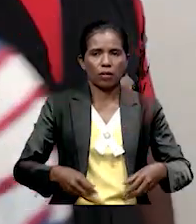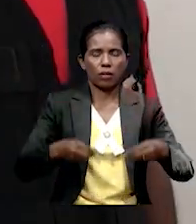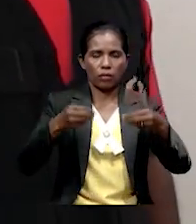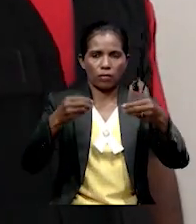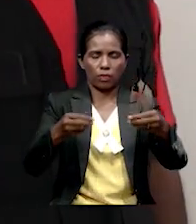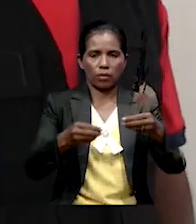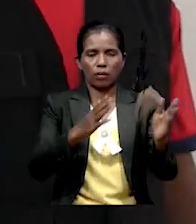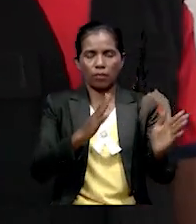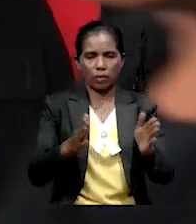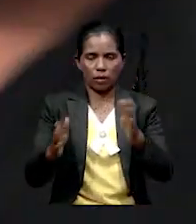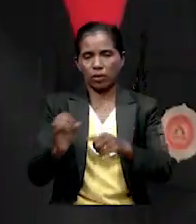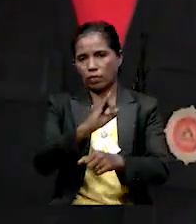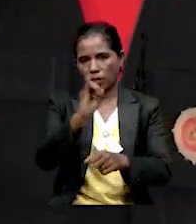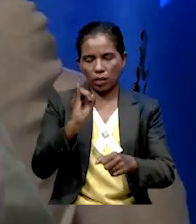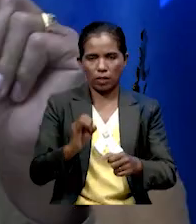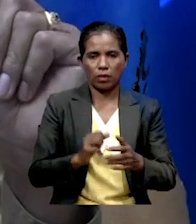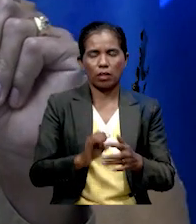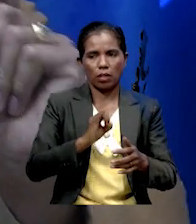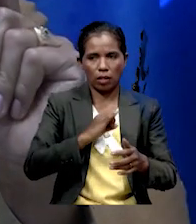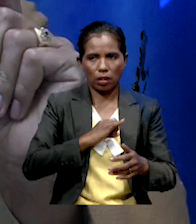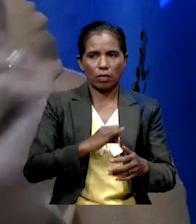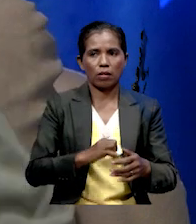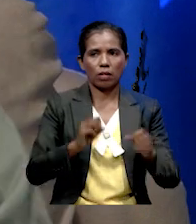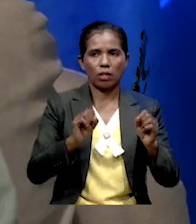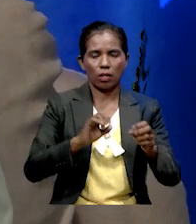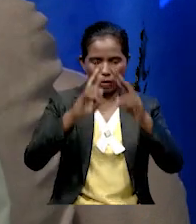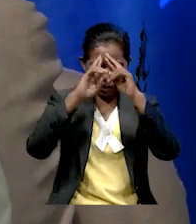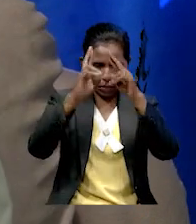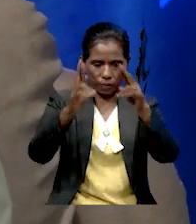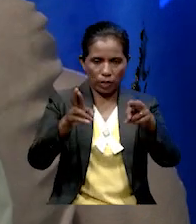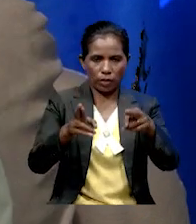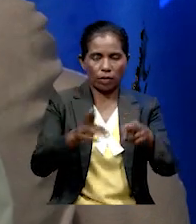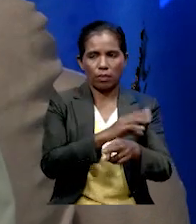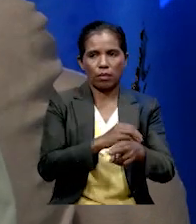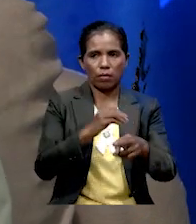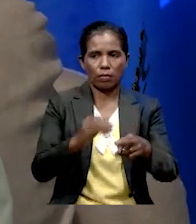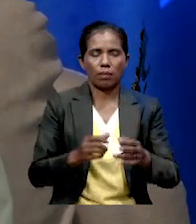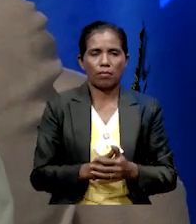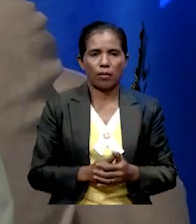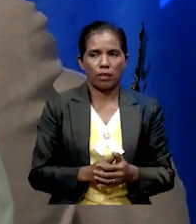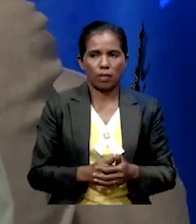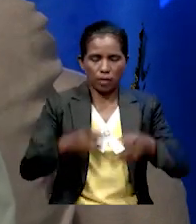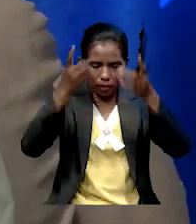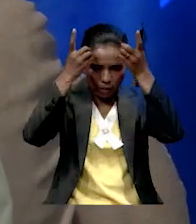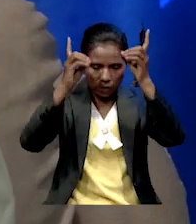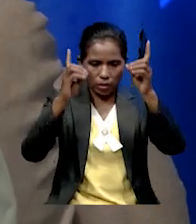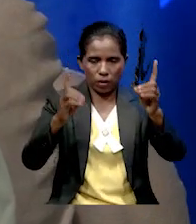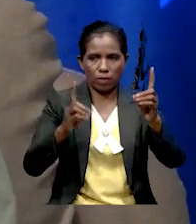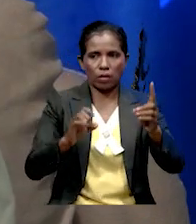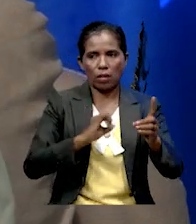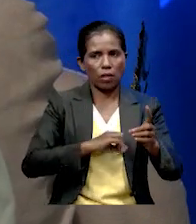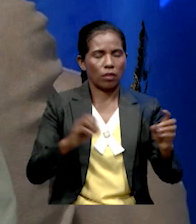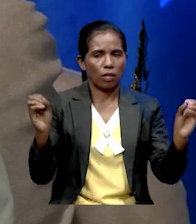abalar o processo de investigação. E há o contexto de ané, ao respeito da língua processo, o princípio de segredo da justiça, e há o apoio a